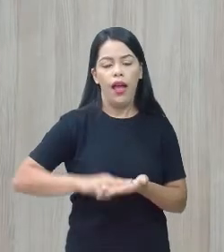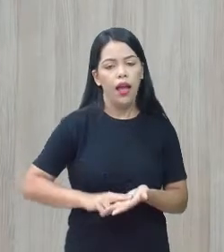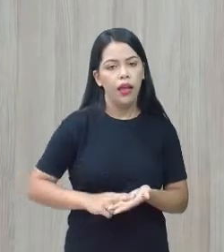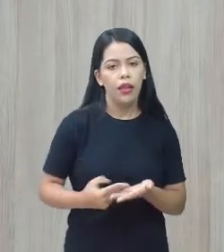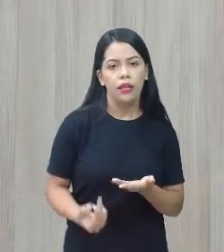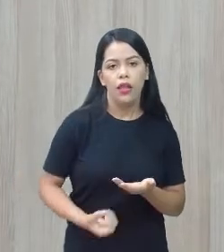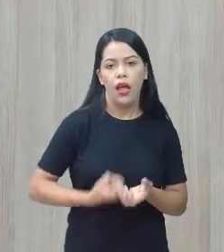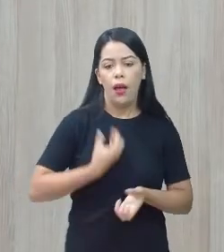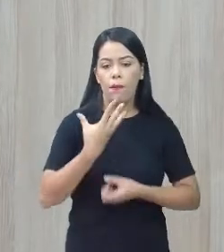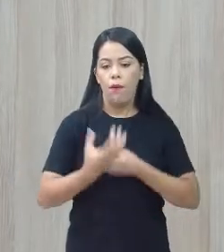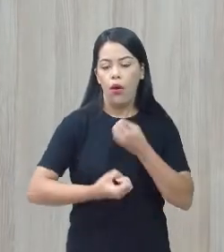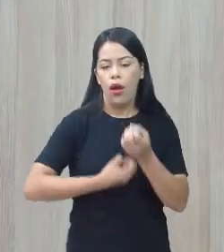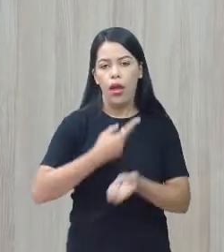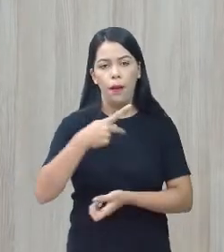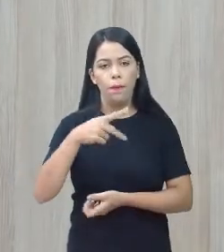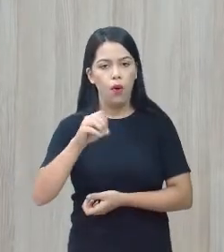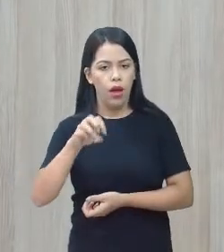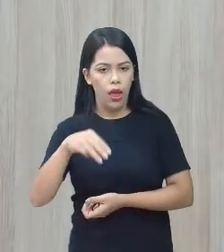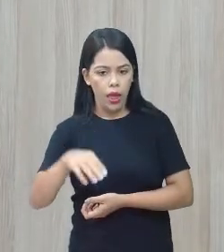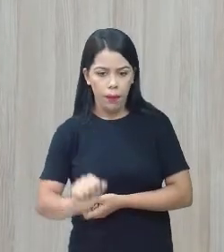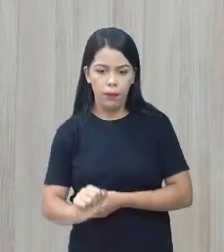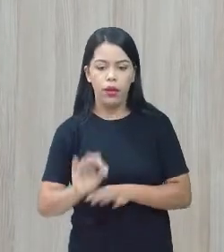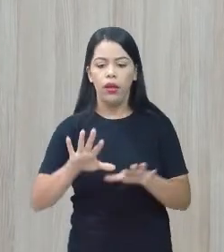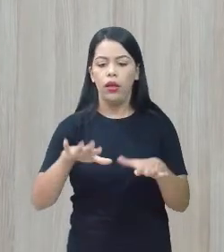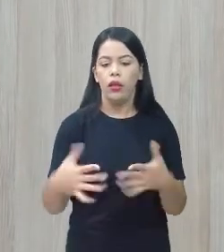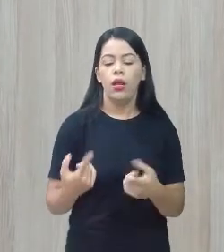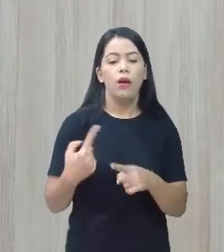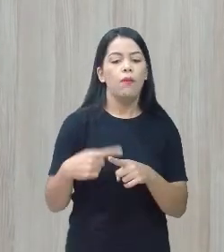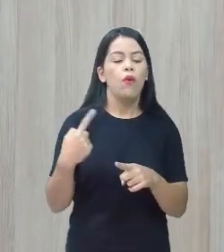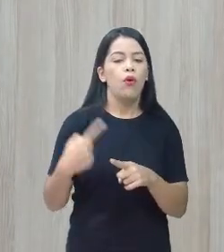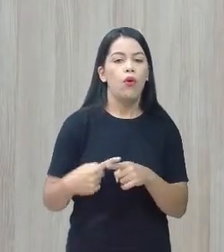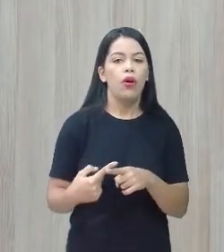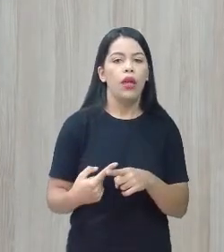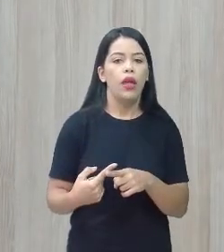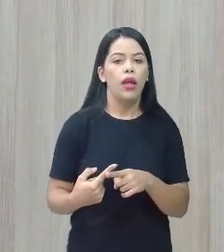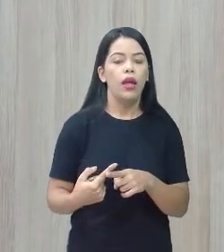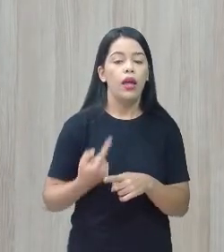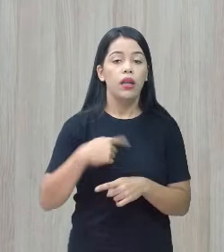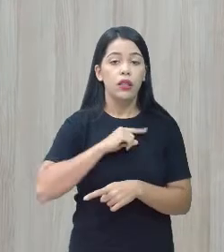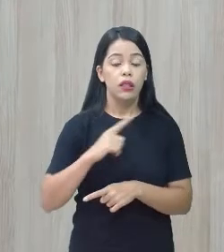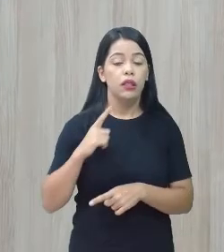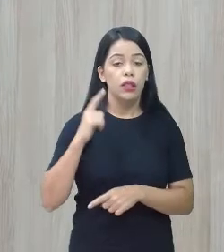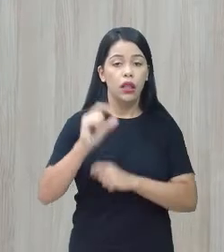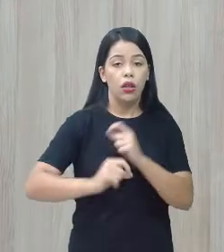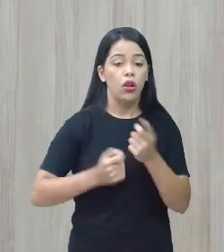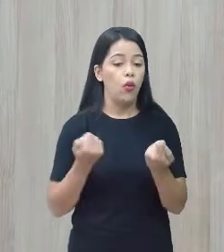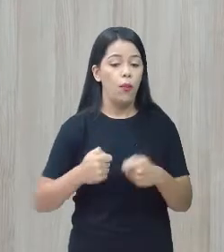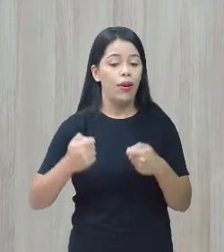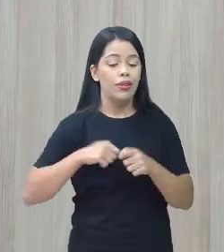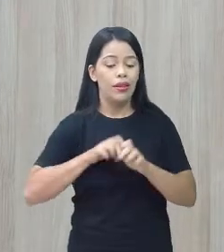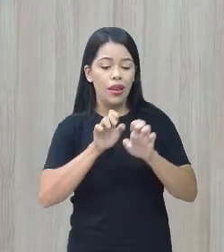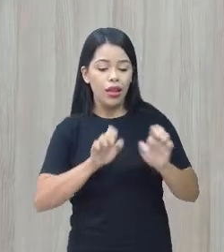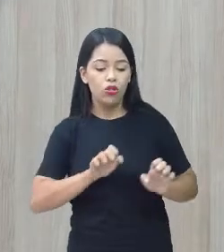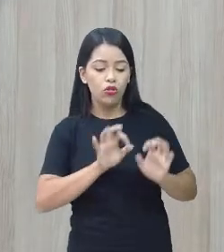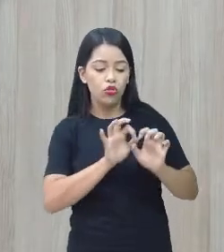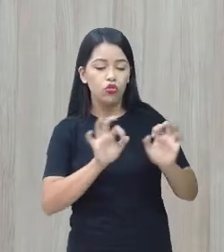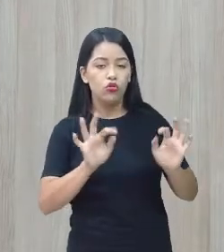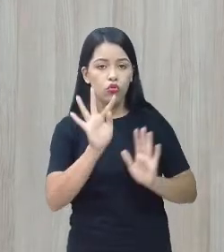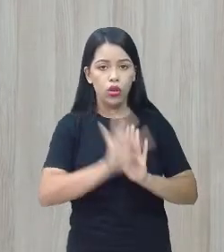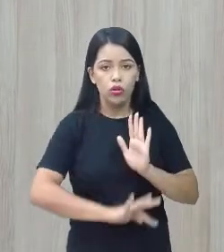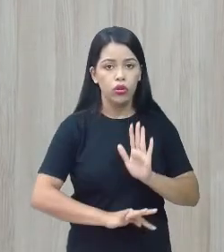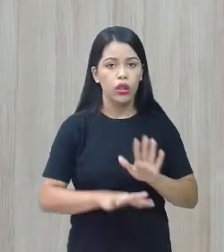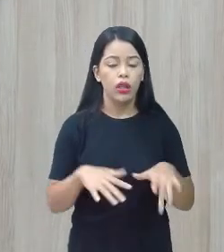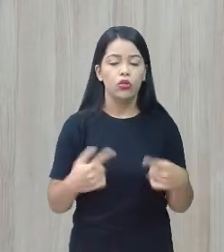o caráter biográfico de uma obra não depende do seu formato. É sim uma